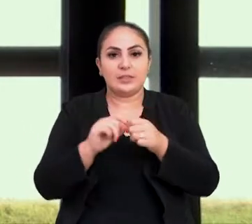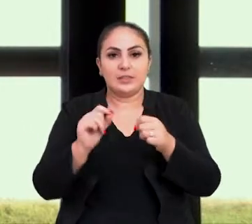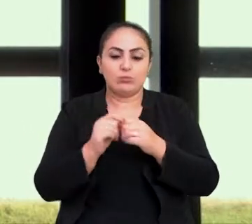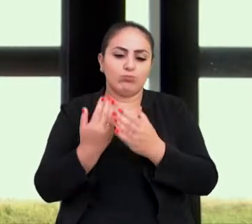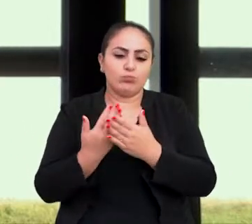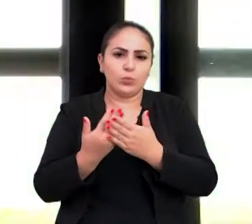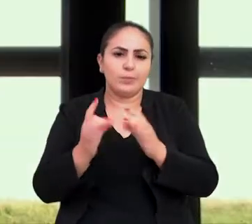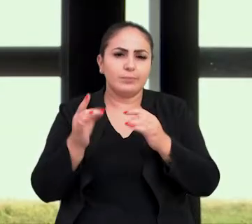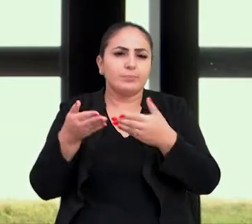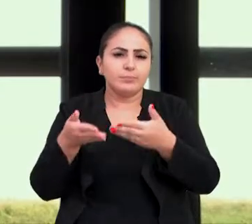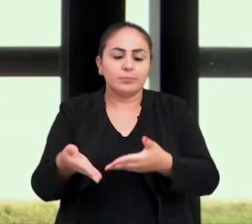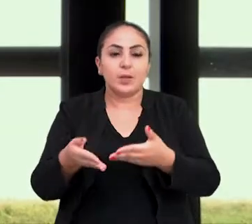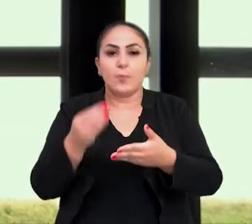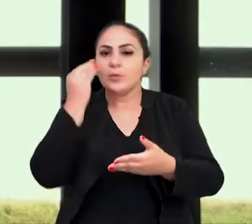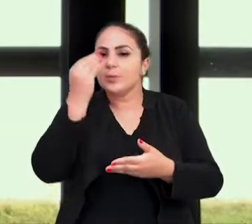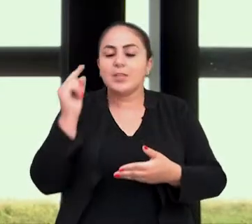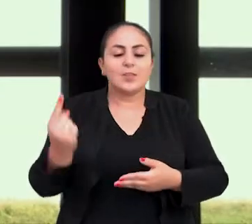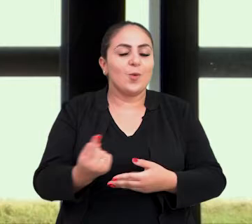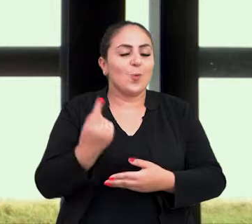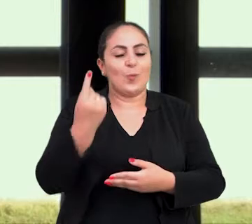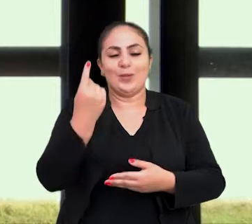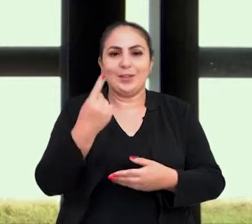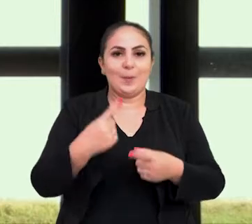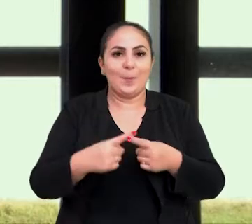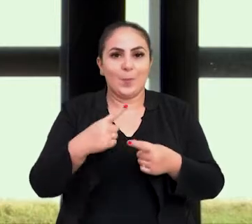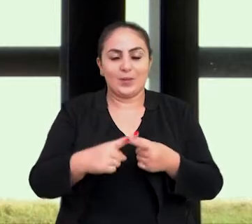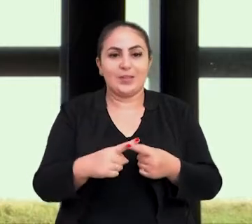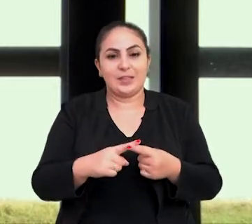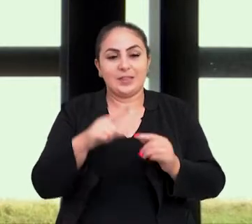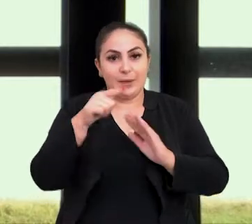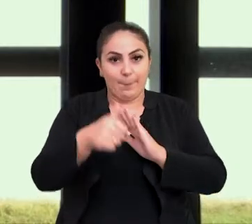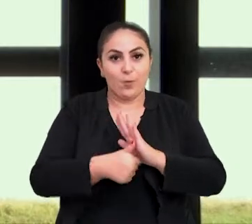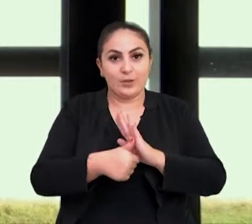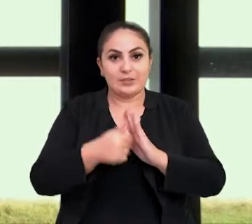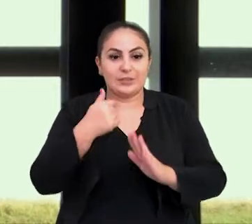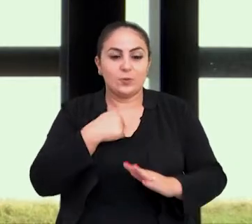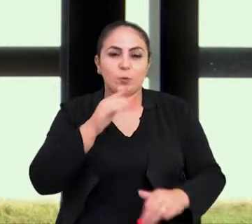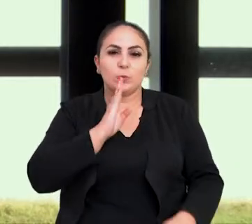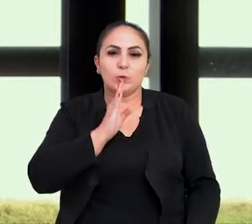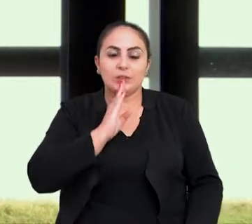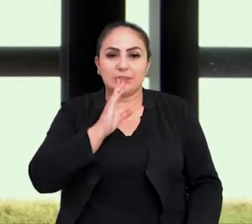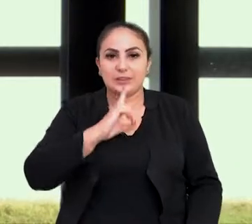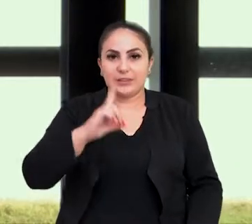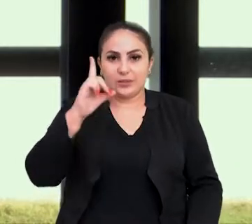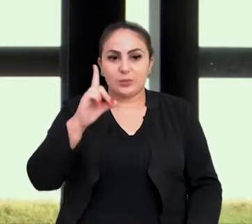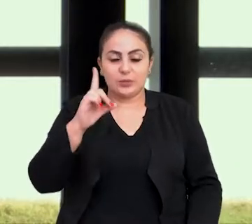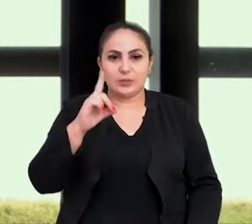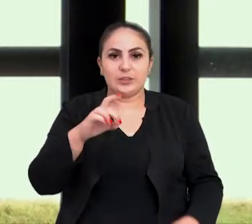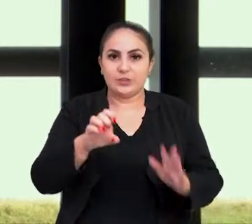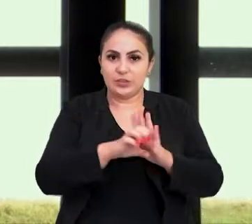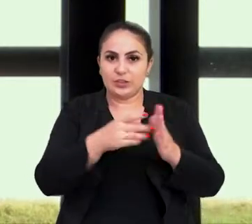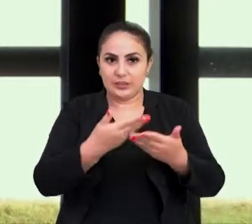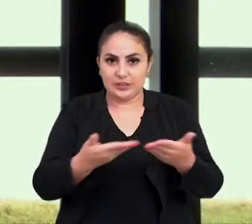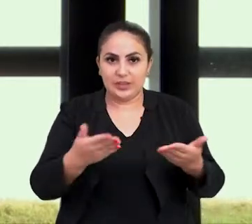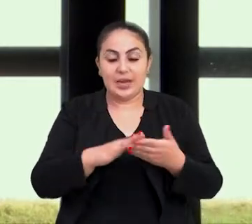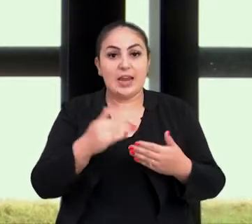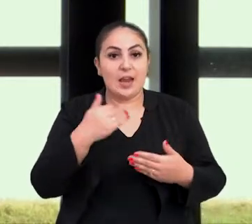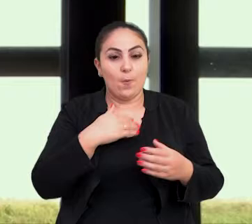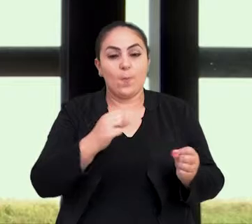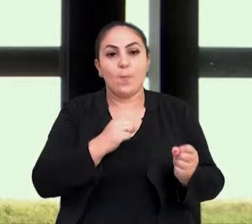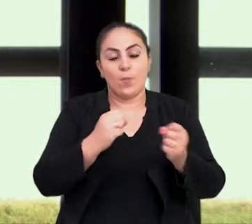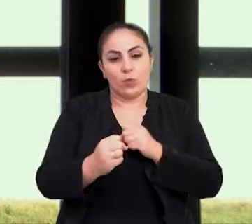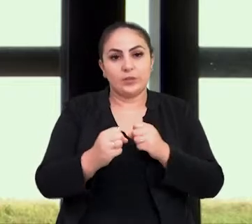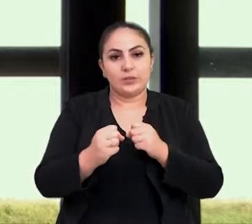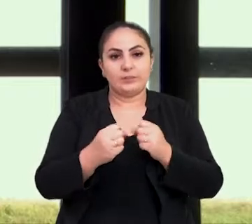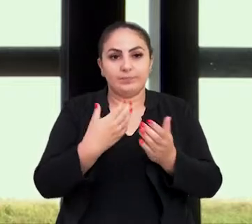fazer especializações. Foi uma experiência única, porque após eu conhecer Deus, conhecer o Evangelho aqui,